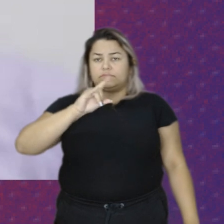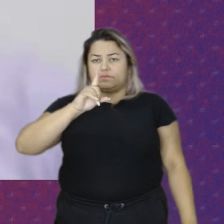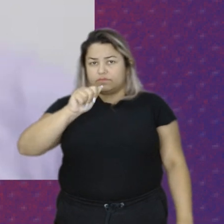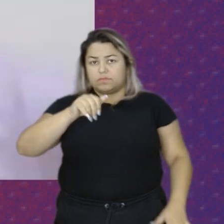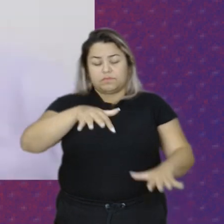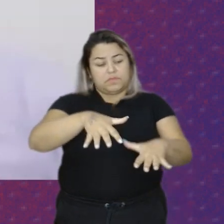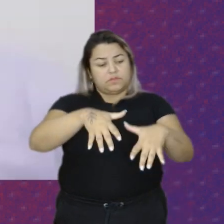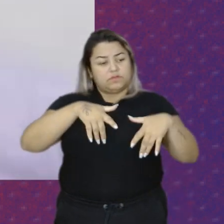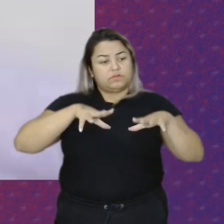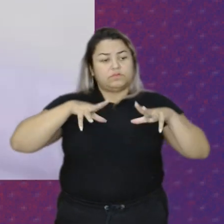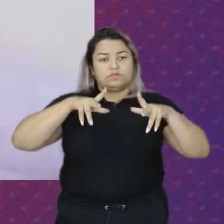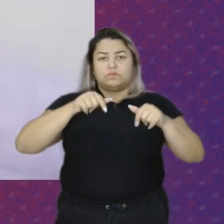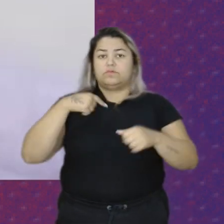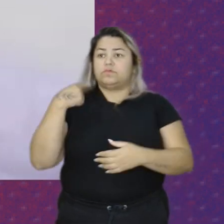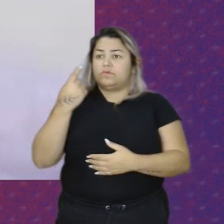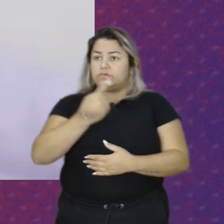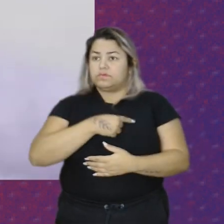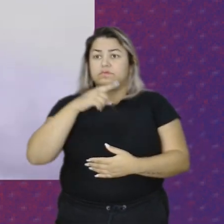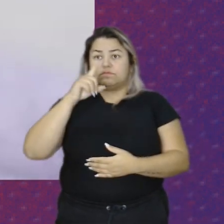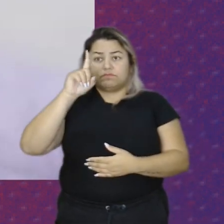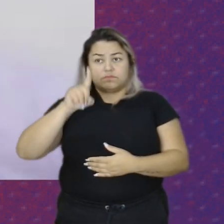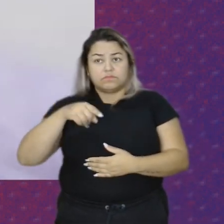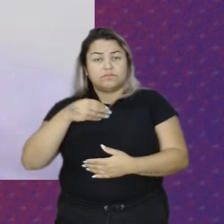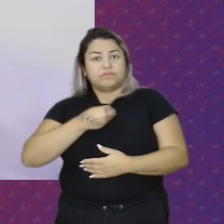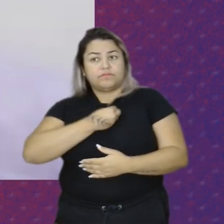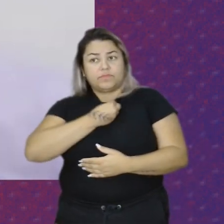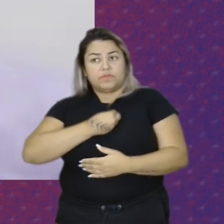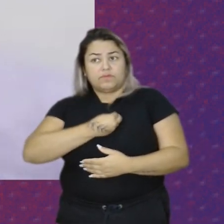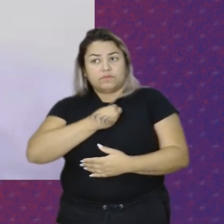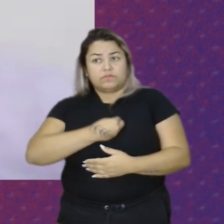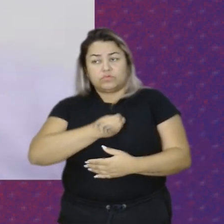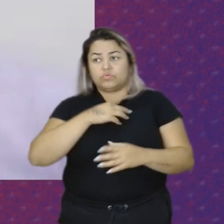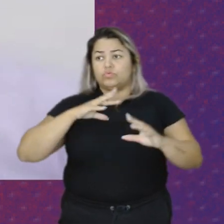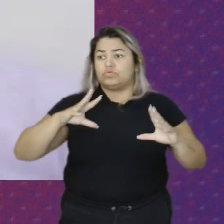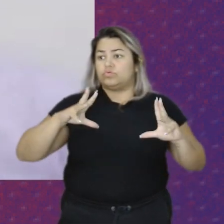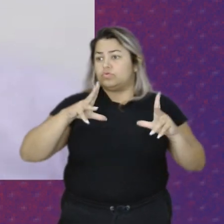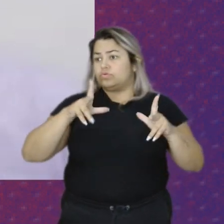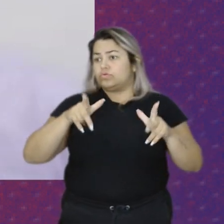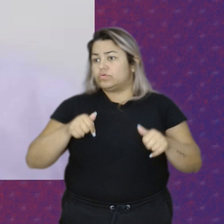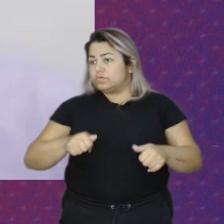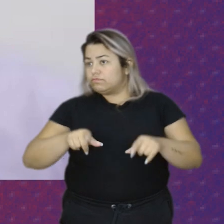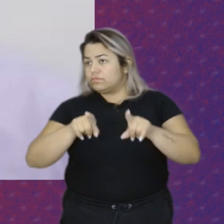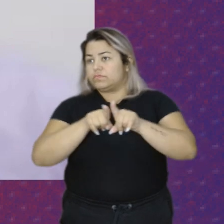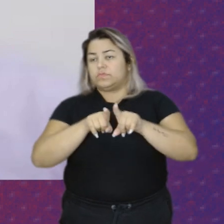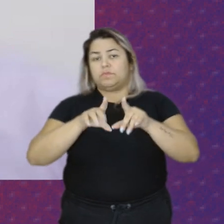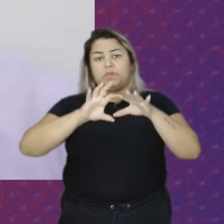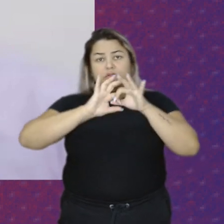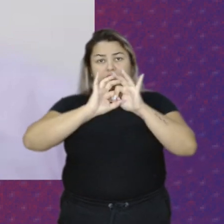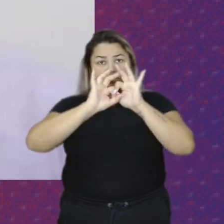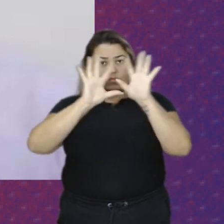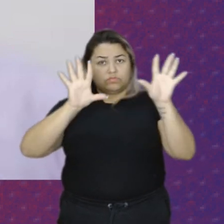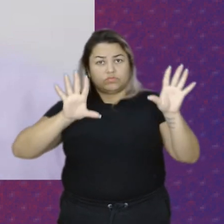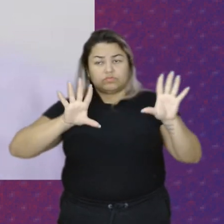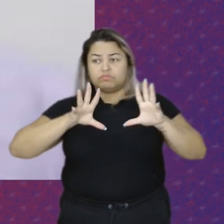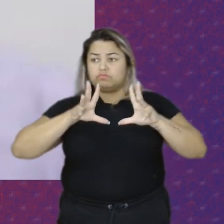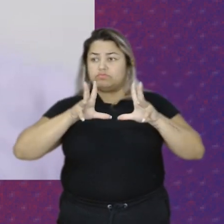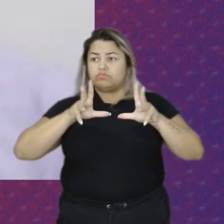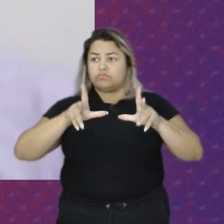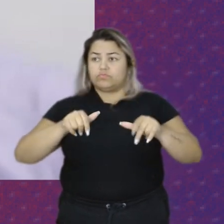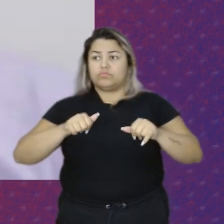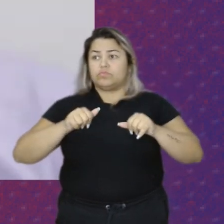marchando até que todas nós sejamos livres, livres de todo tipo de opressão, livre de todo tipo de